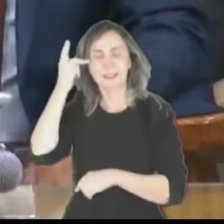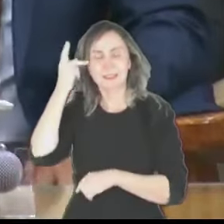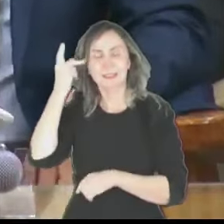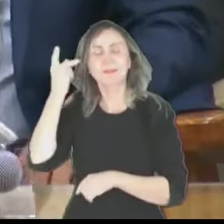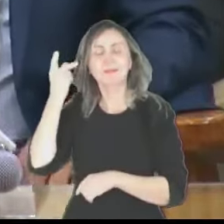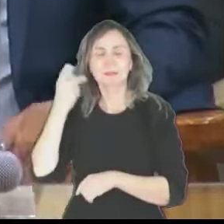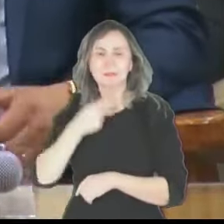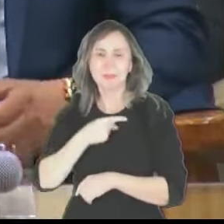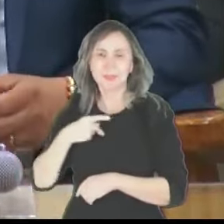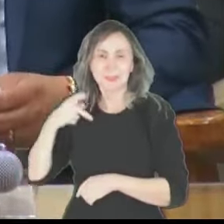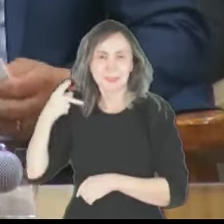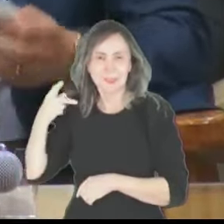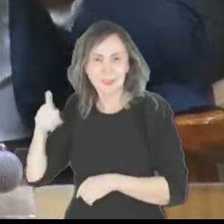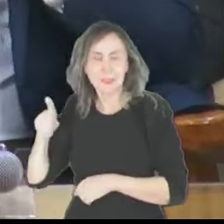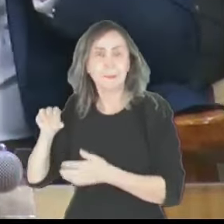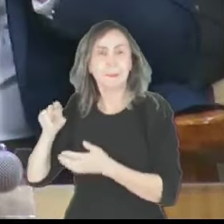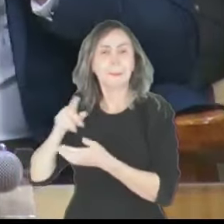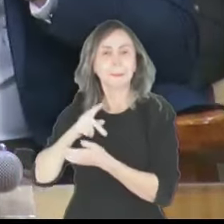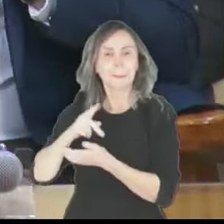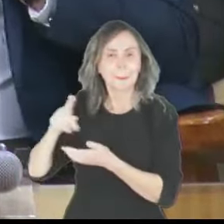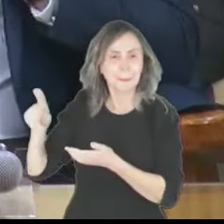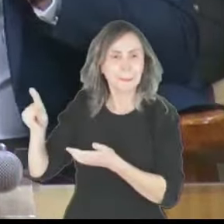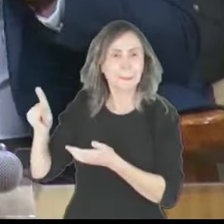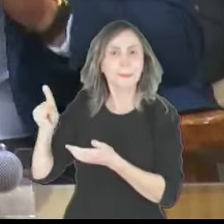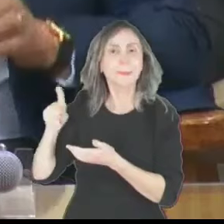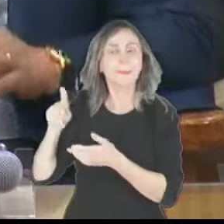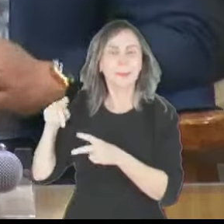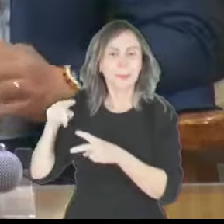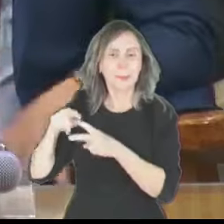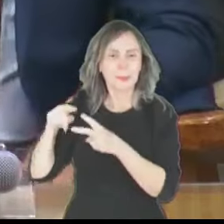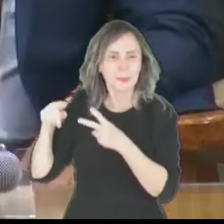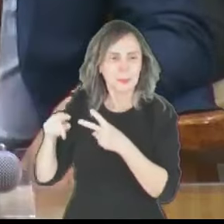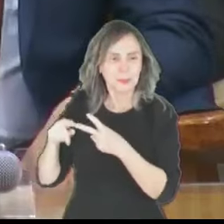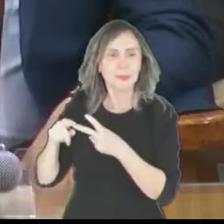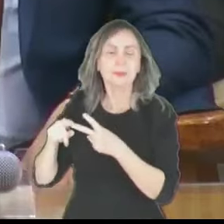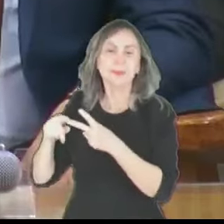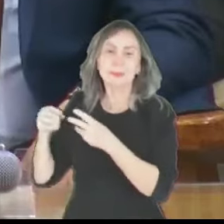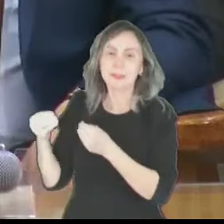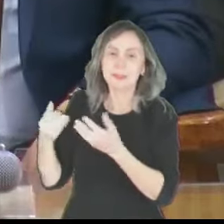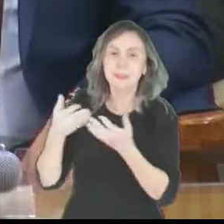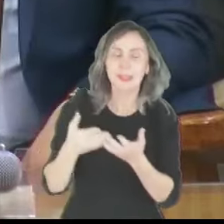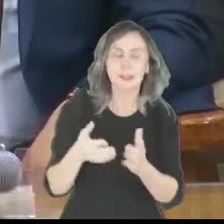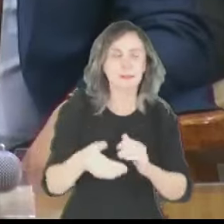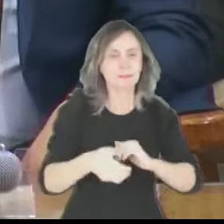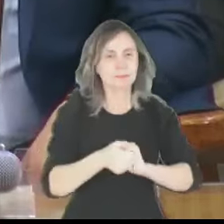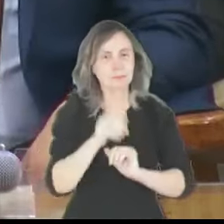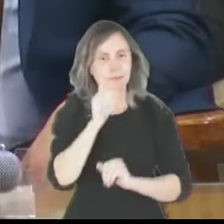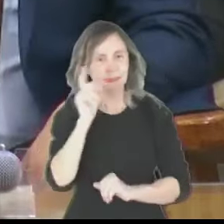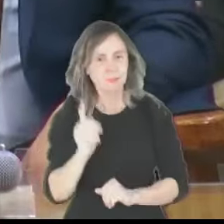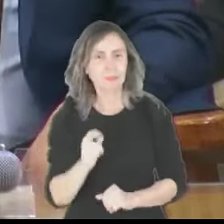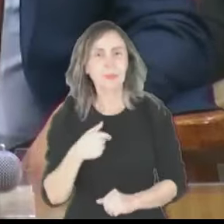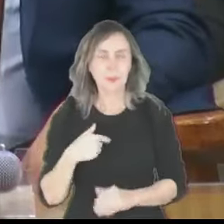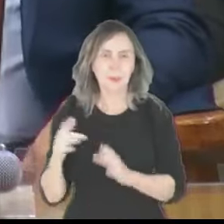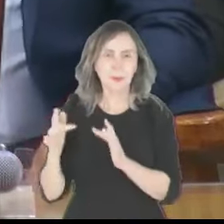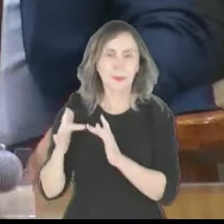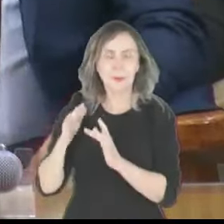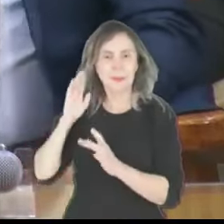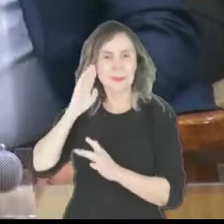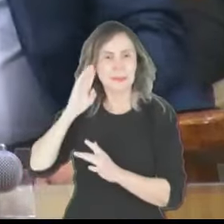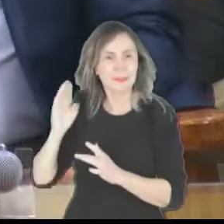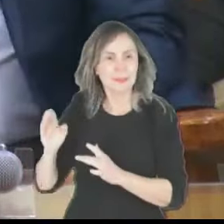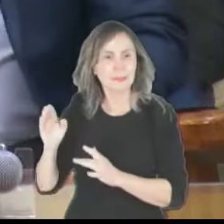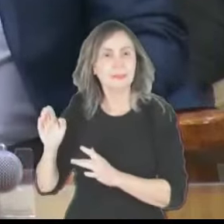e o nosso presidente da CJDB, o pastor José Welton Costa Júnior, com quem eu tenho mais contato direto com ele, nas